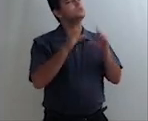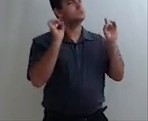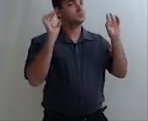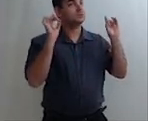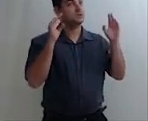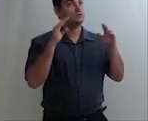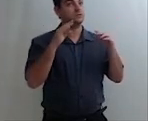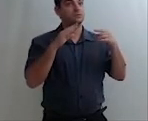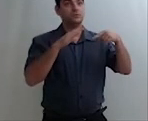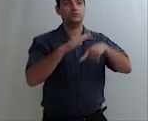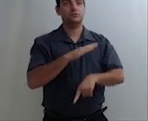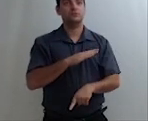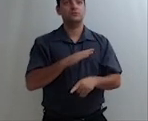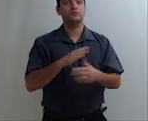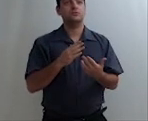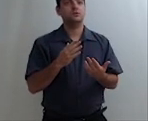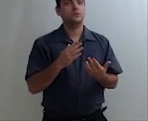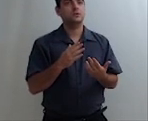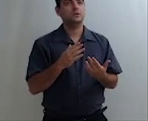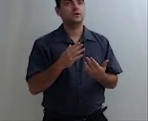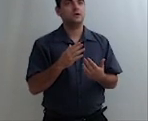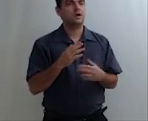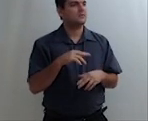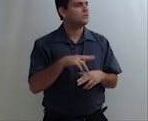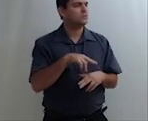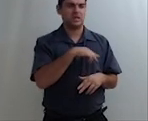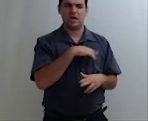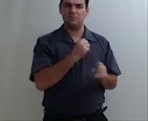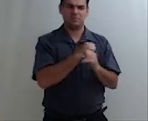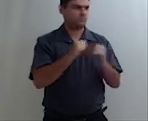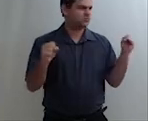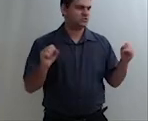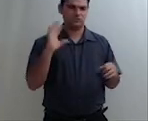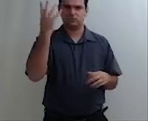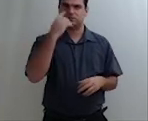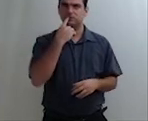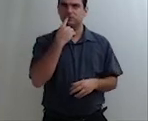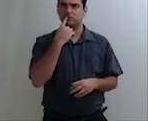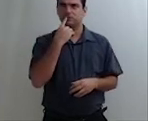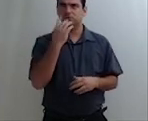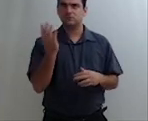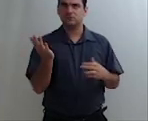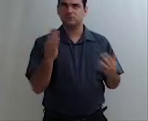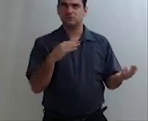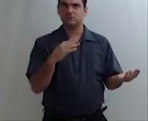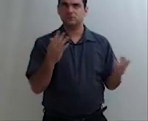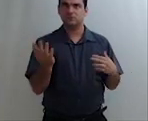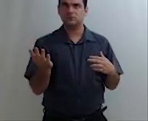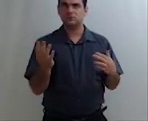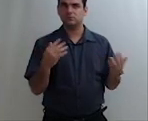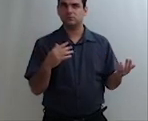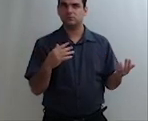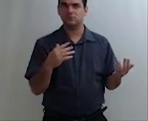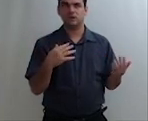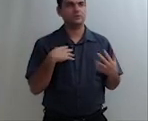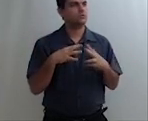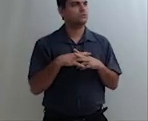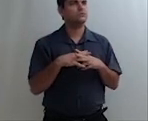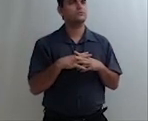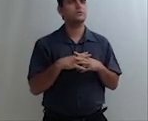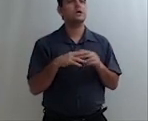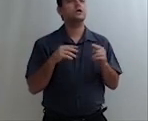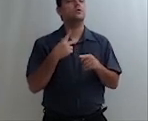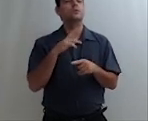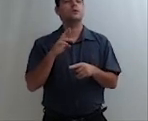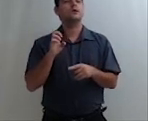garantiram que não havia ocorrido esse e começa aí a violência com o Renan